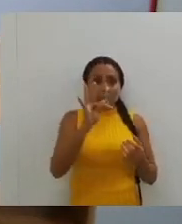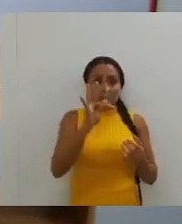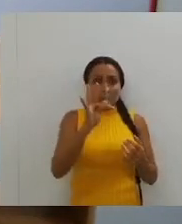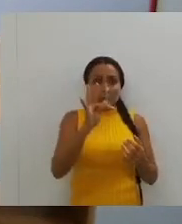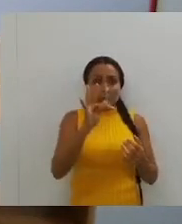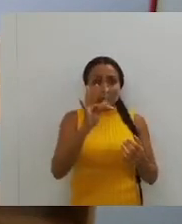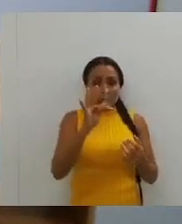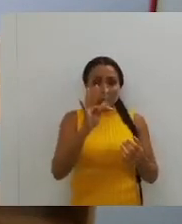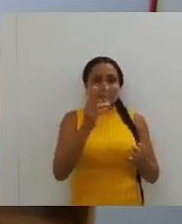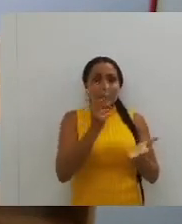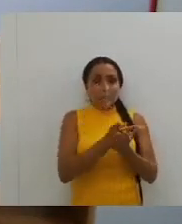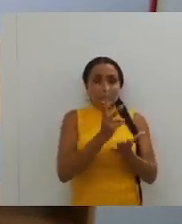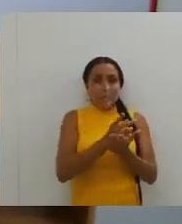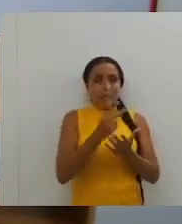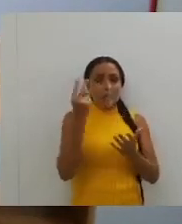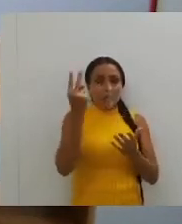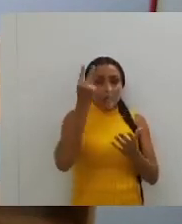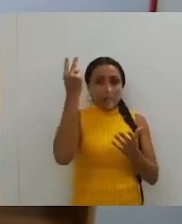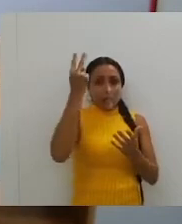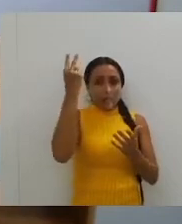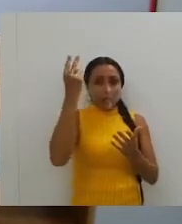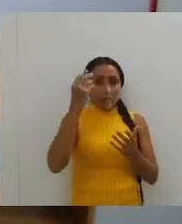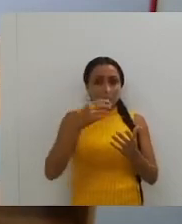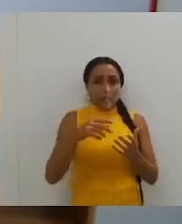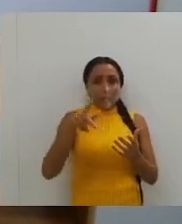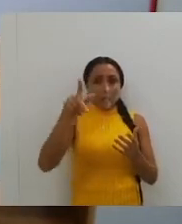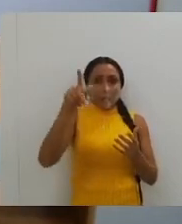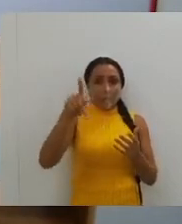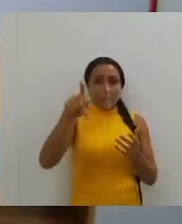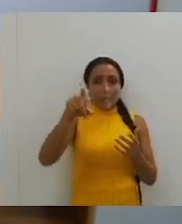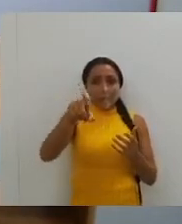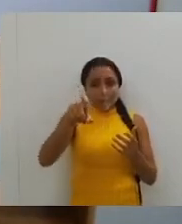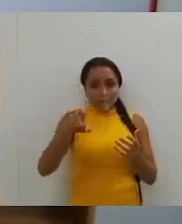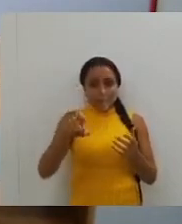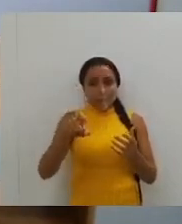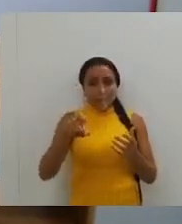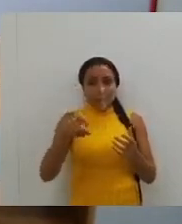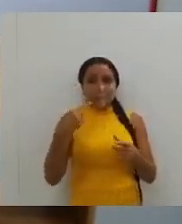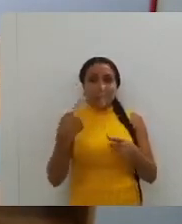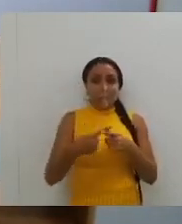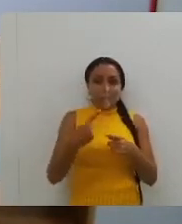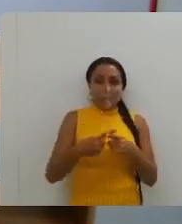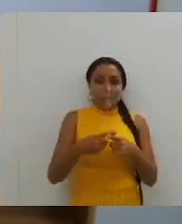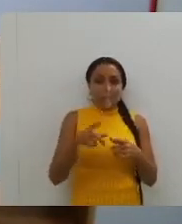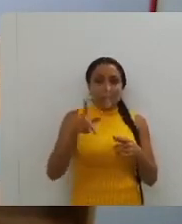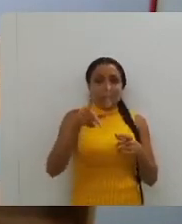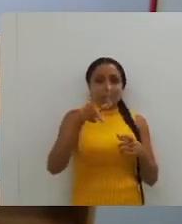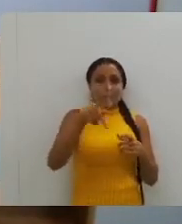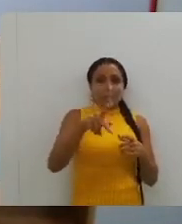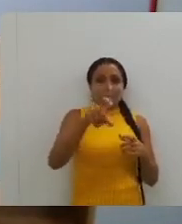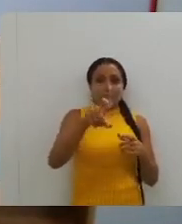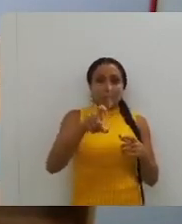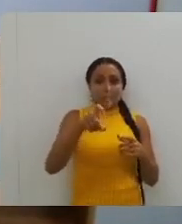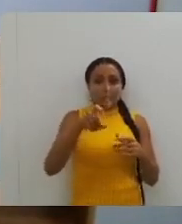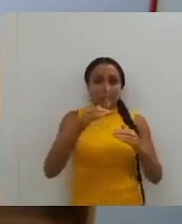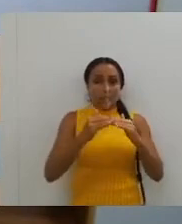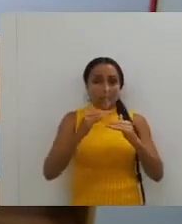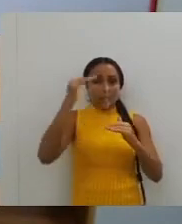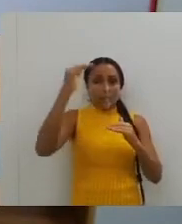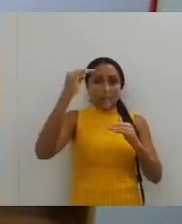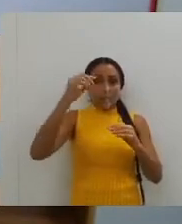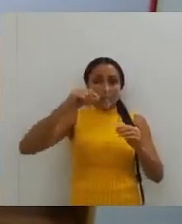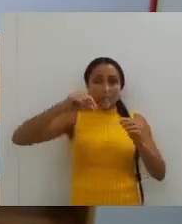mesmo valor da componente o quê? Px. Porque se Px é maior do que a tração, a